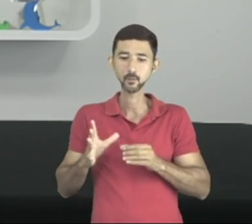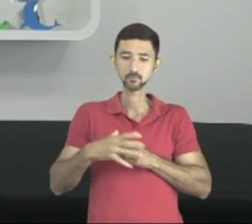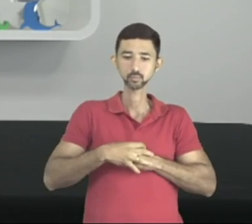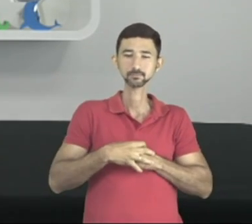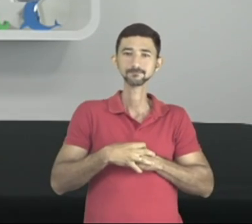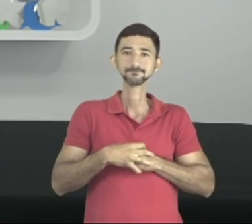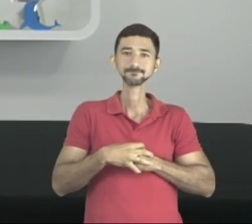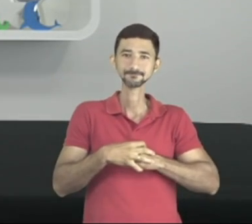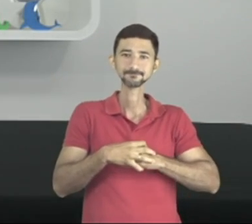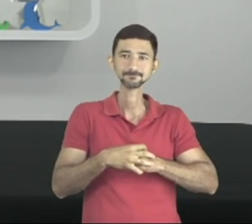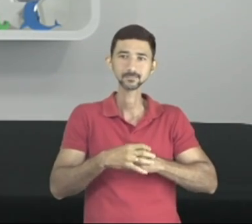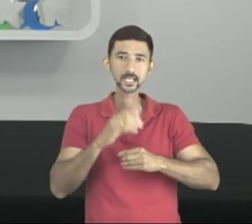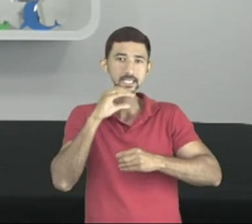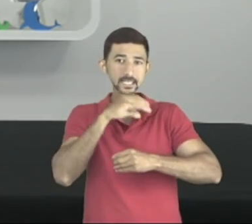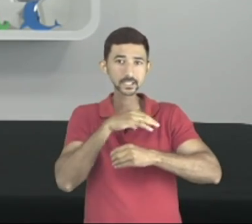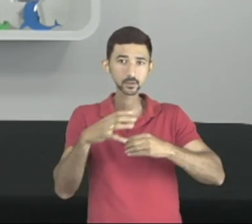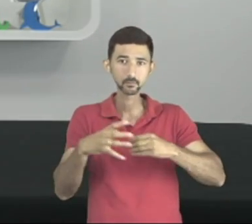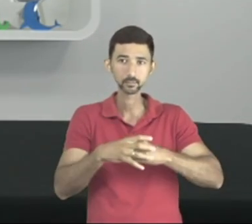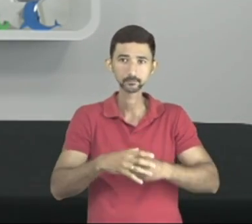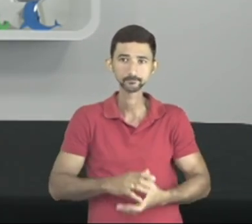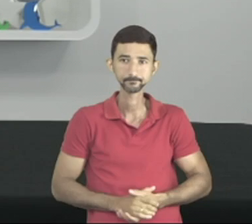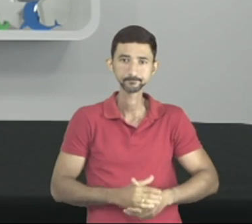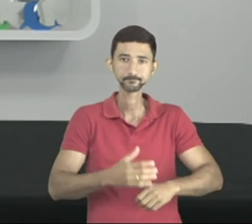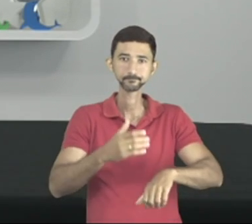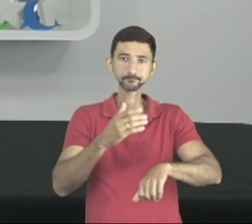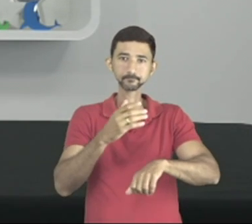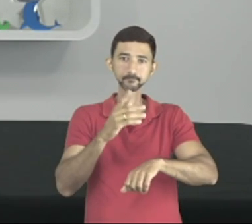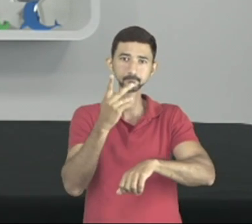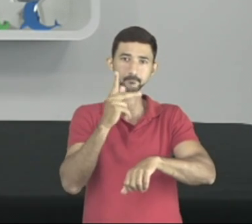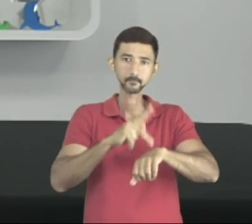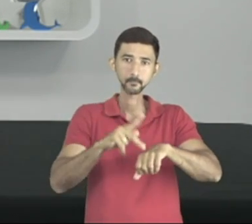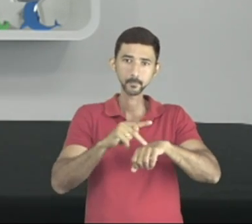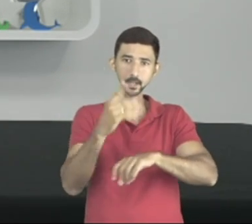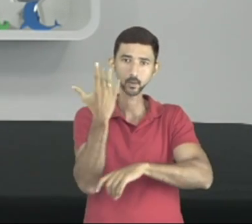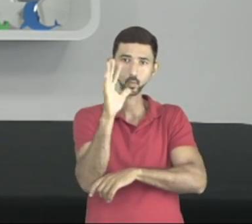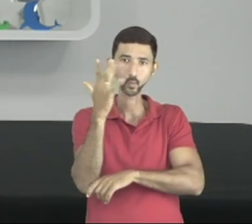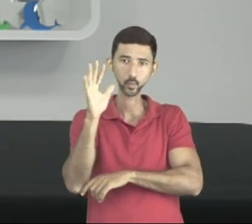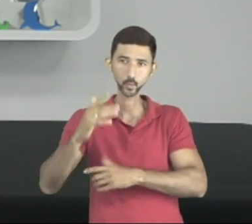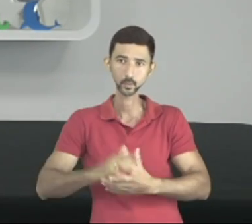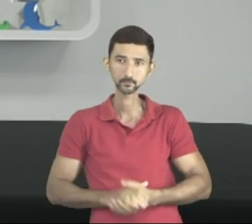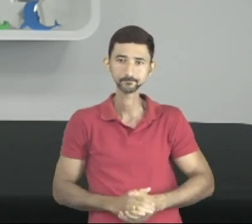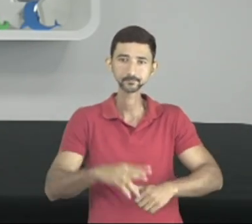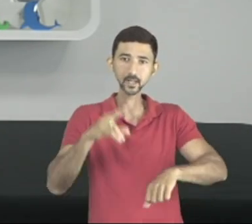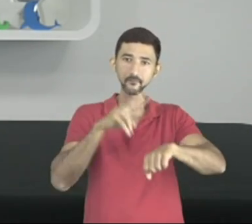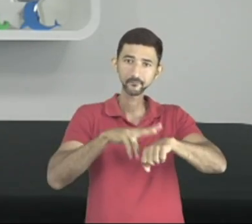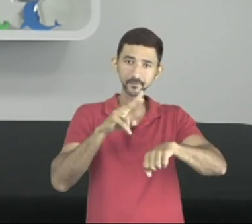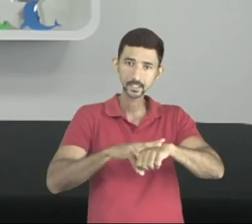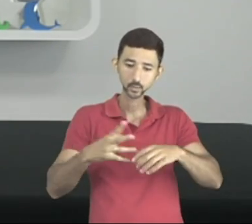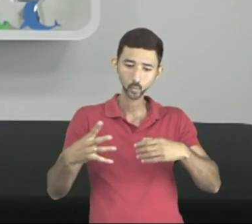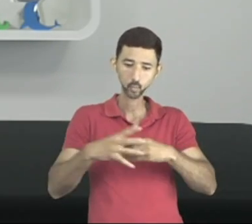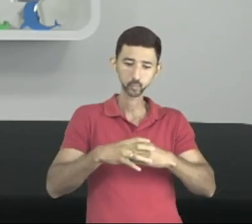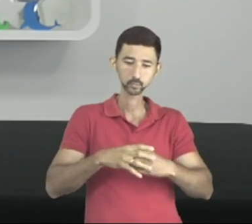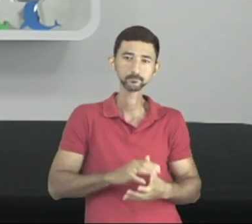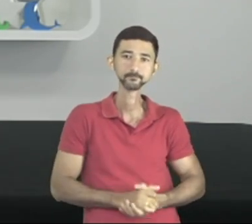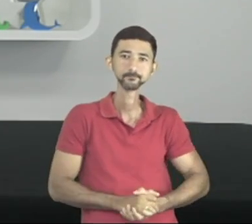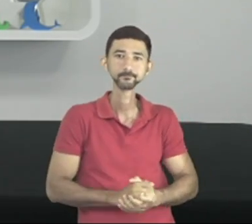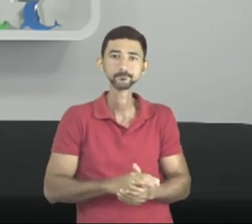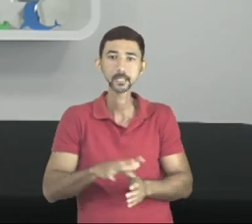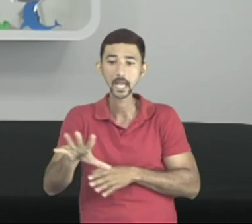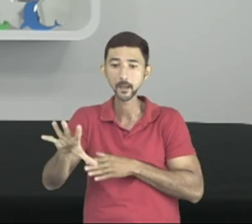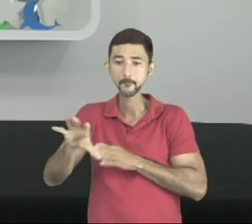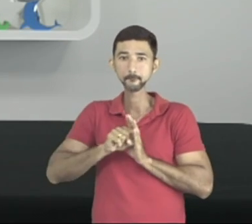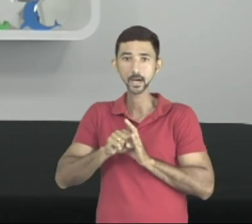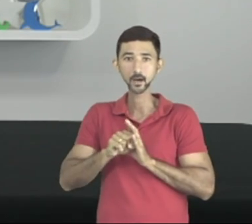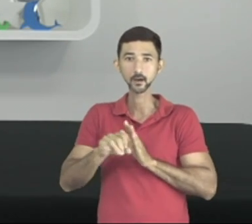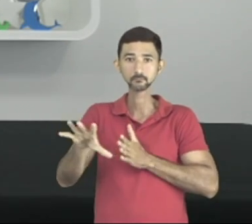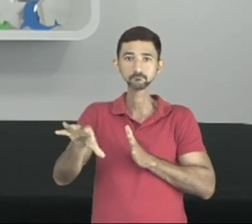isolante térmico. No caso, a madeira é isolante térmico, o isopor é isolante térmico, o vidro é isolante térmico. Quem são